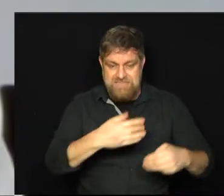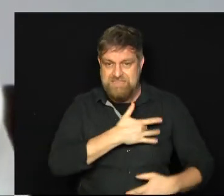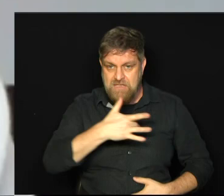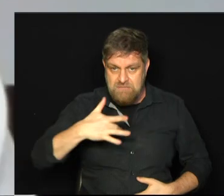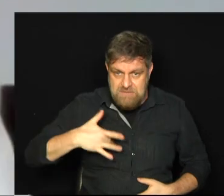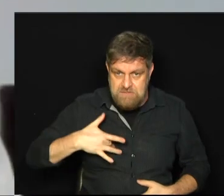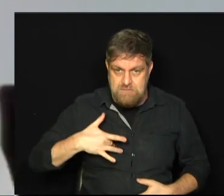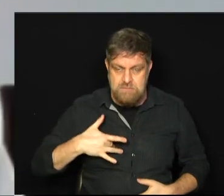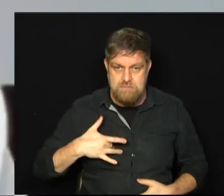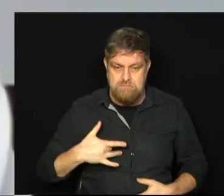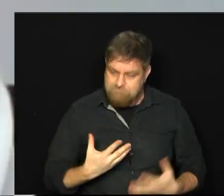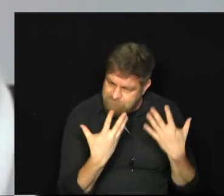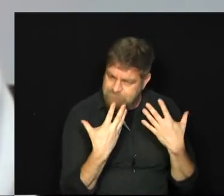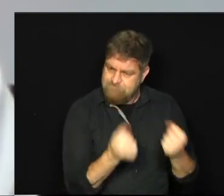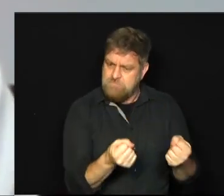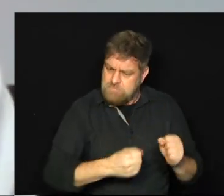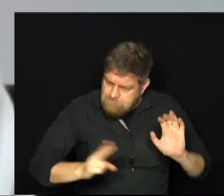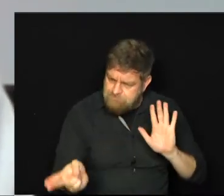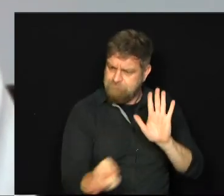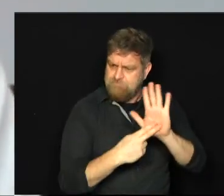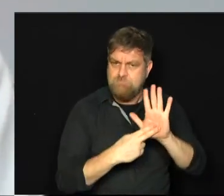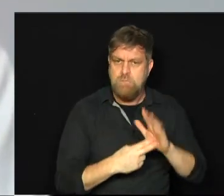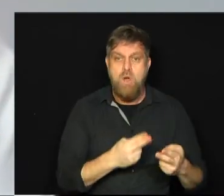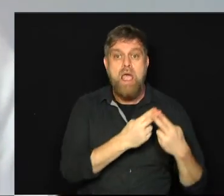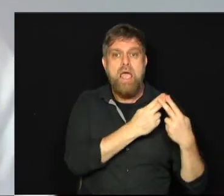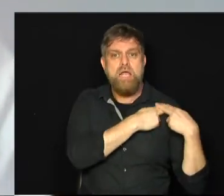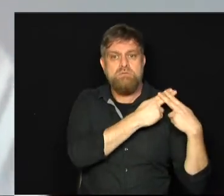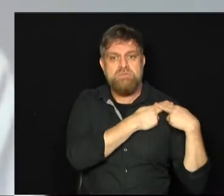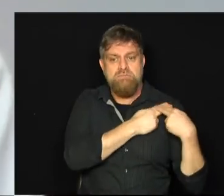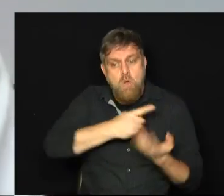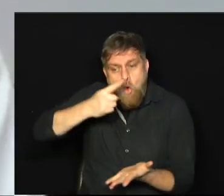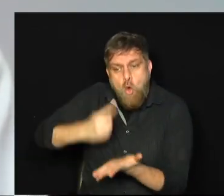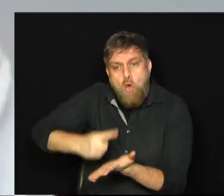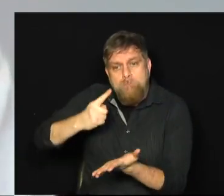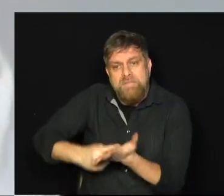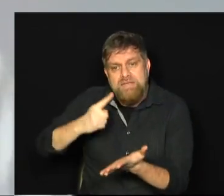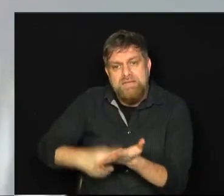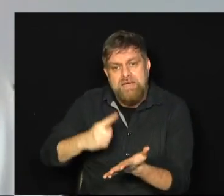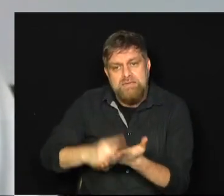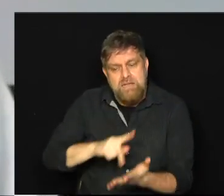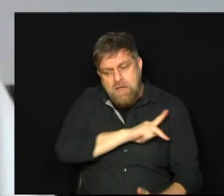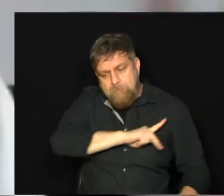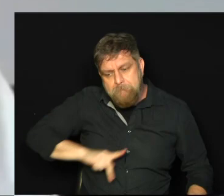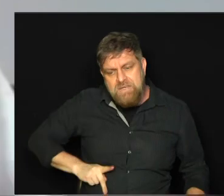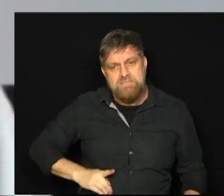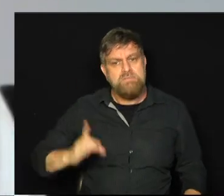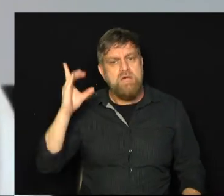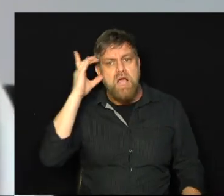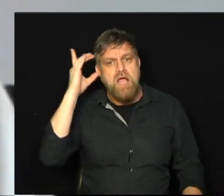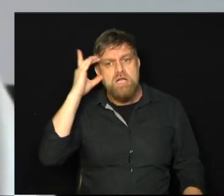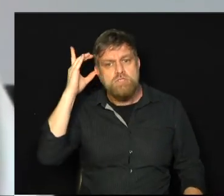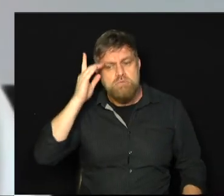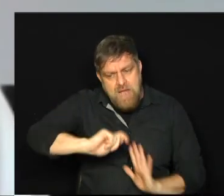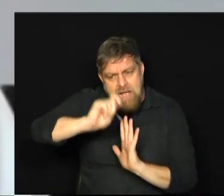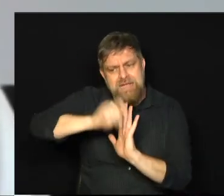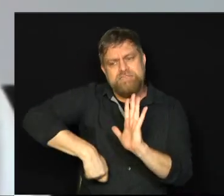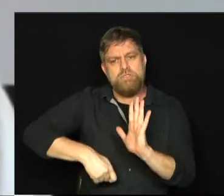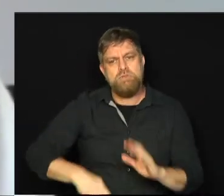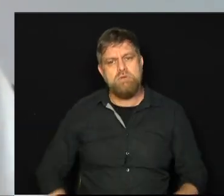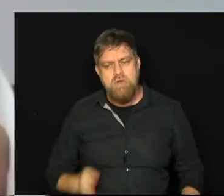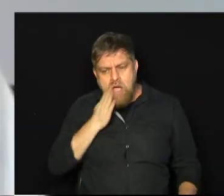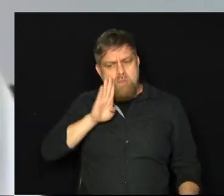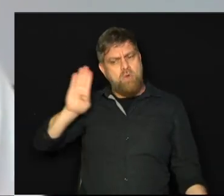Saúde assumir uma responsabilidade que foi acordada formalmente pela ex-presidente Dilma